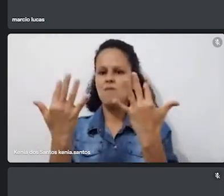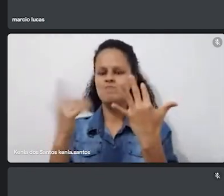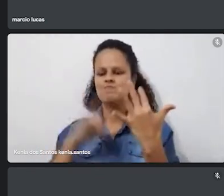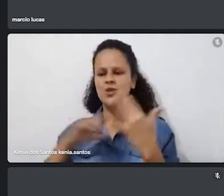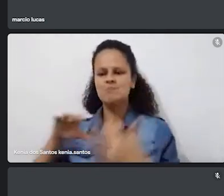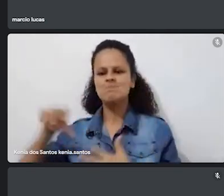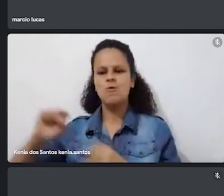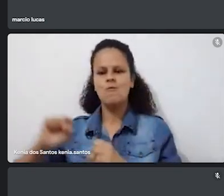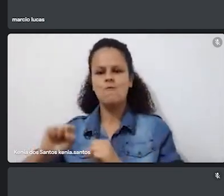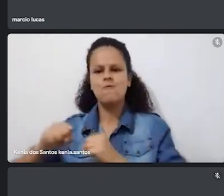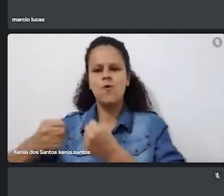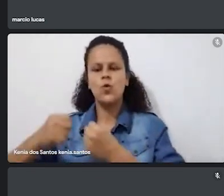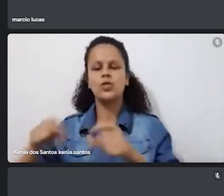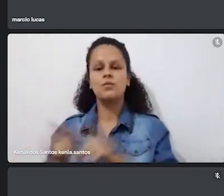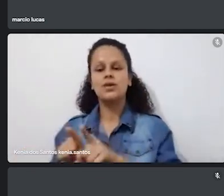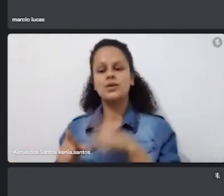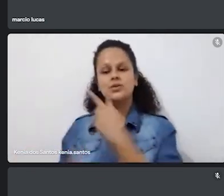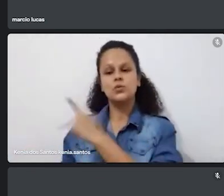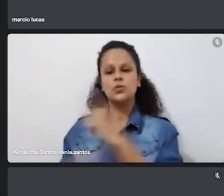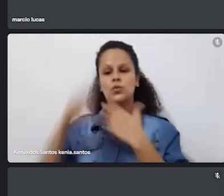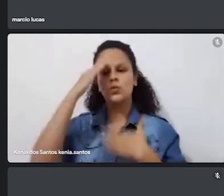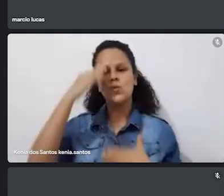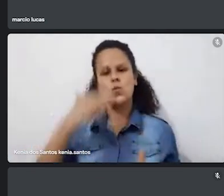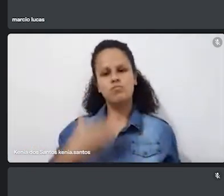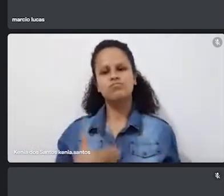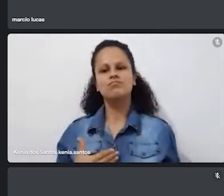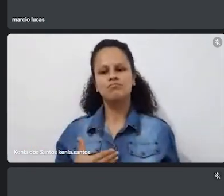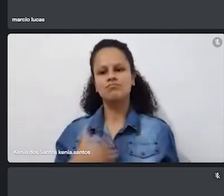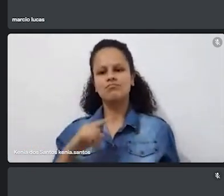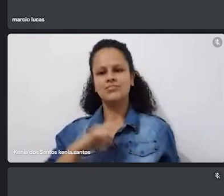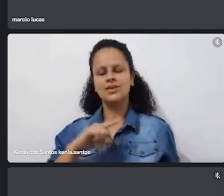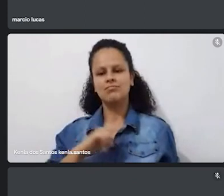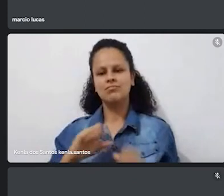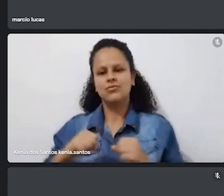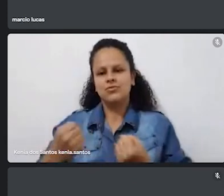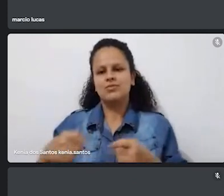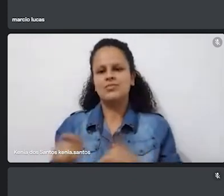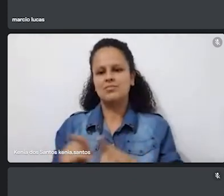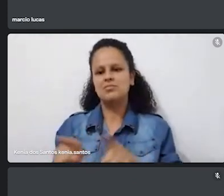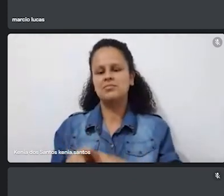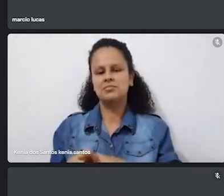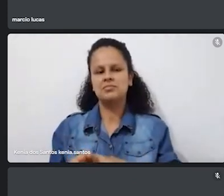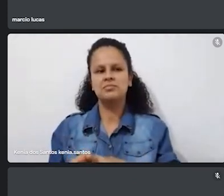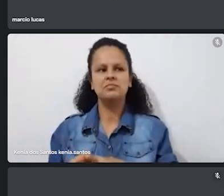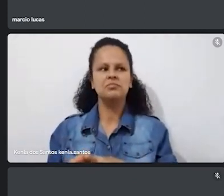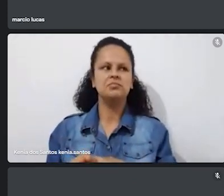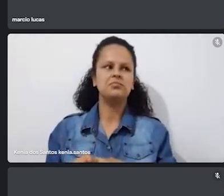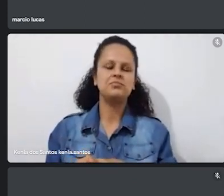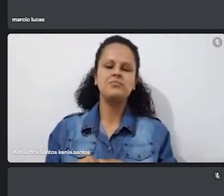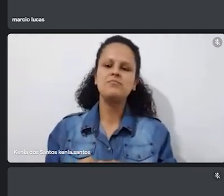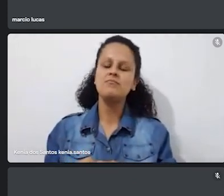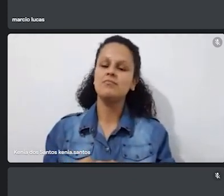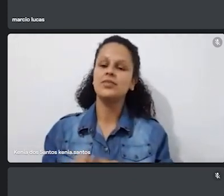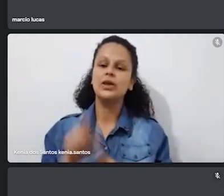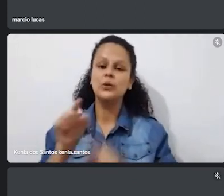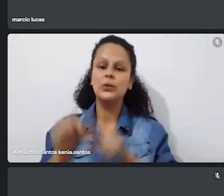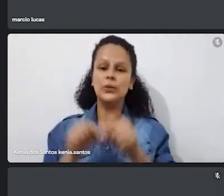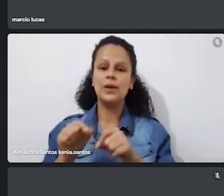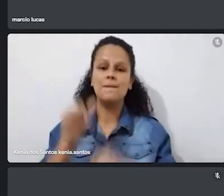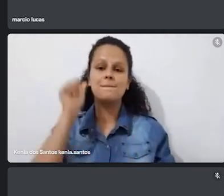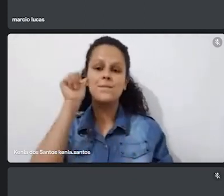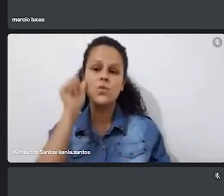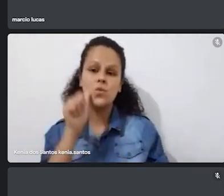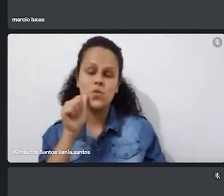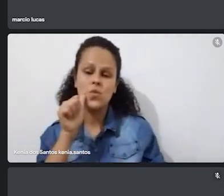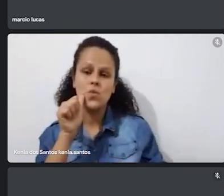dele também, a resistência seria talvez bem maior que a minha. Mas o corpo da mulher,